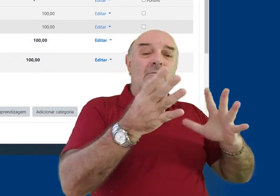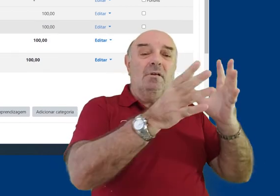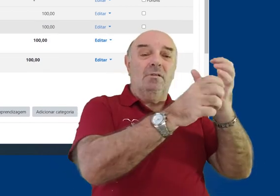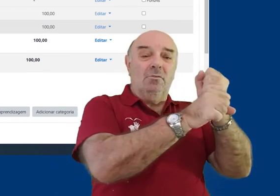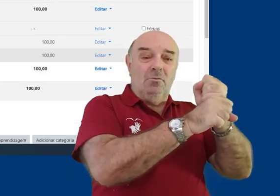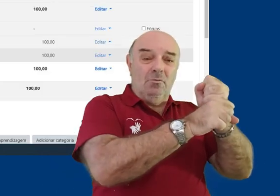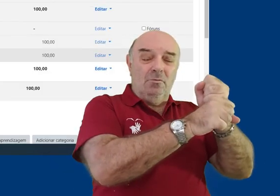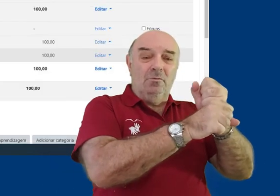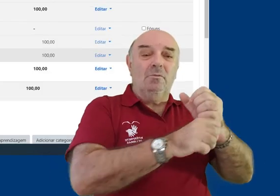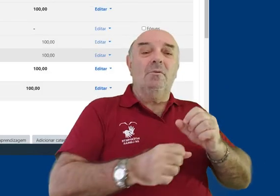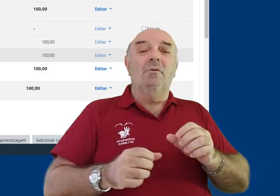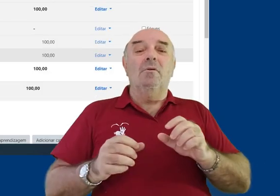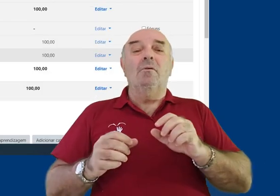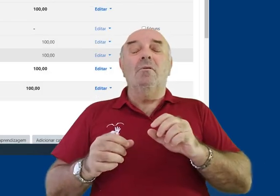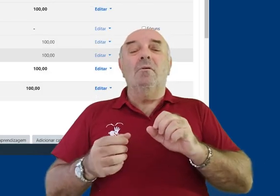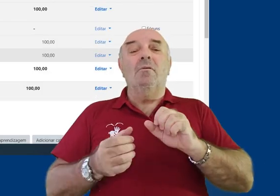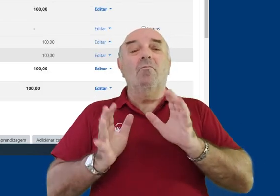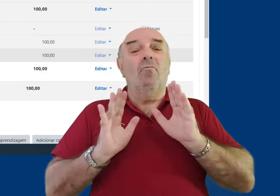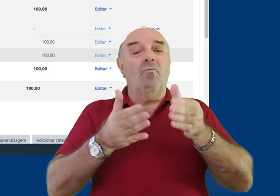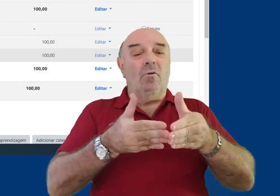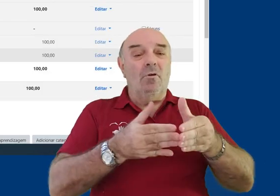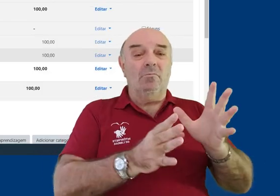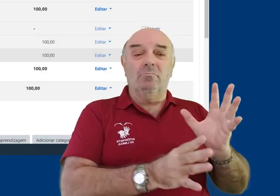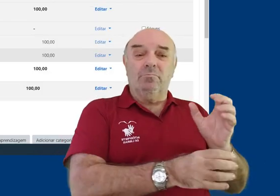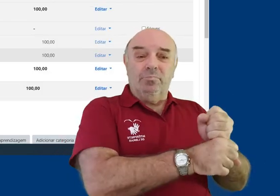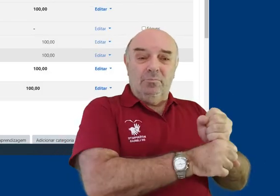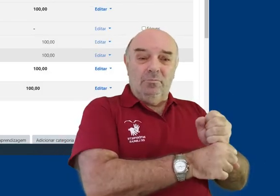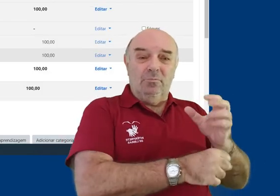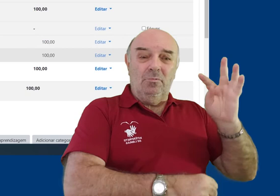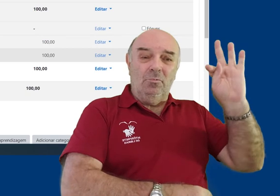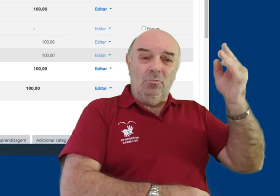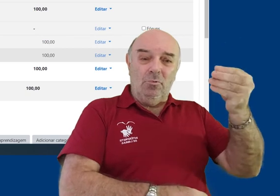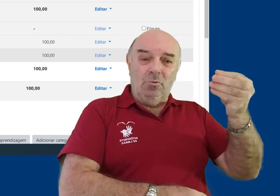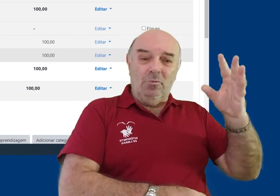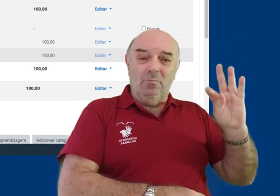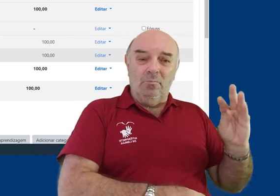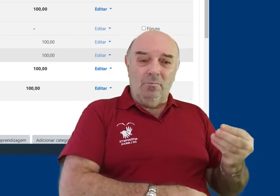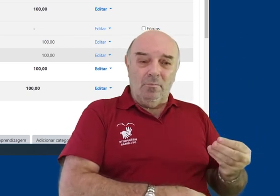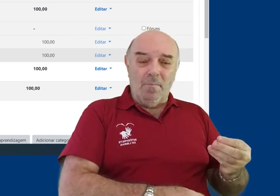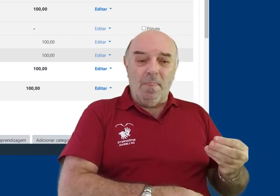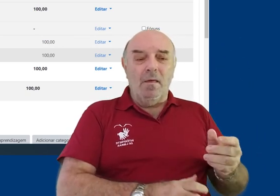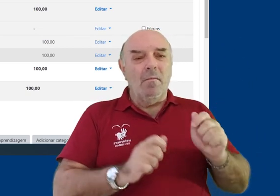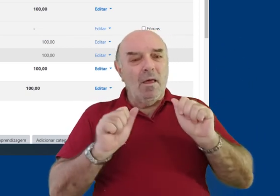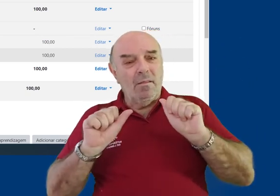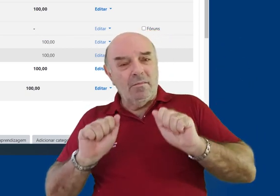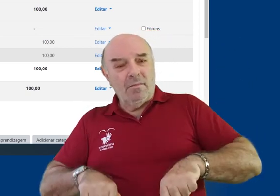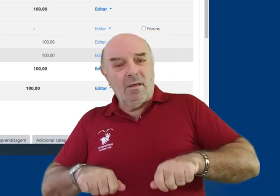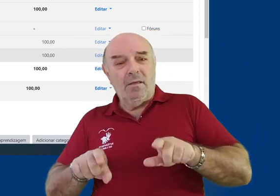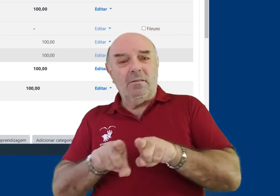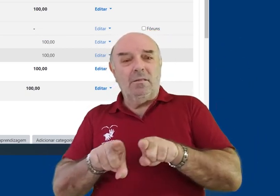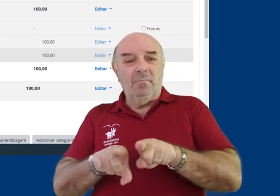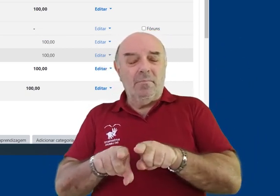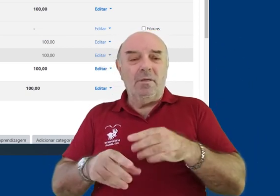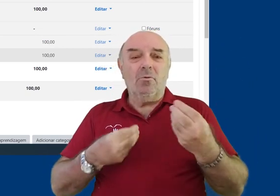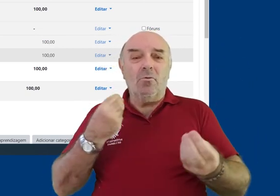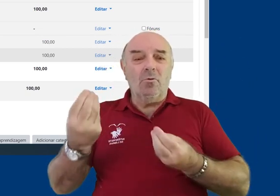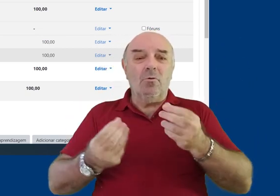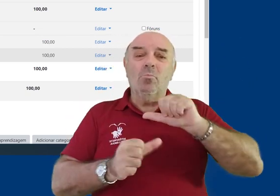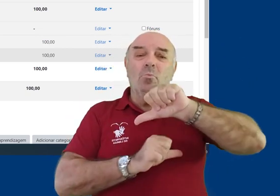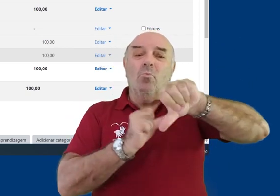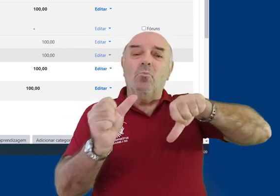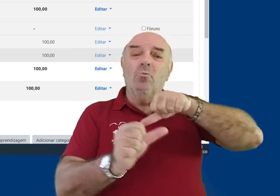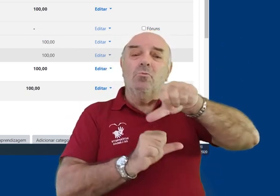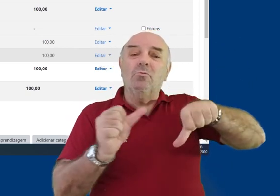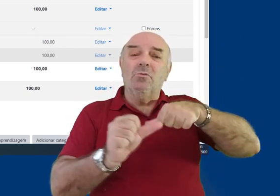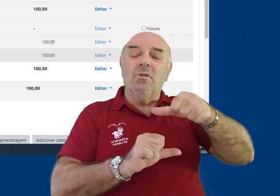total. Também é possível alterar o cálculo da nota de uma categoria alterando o